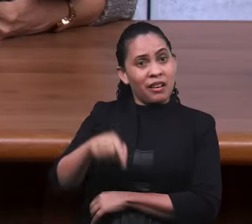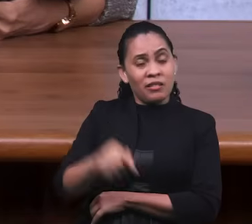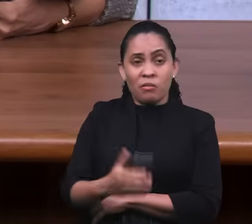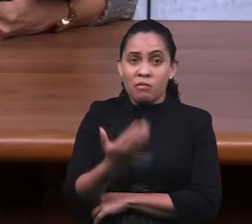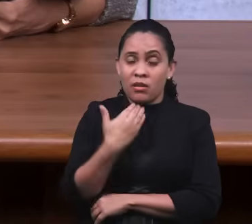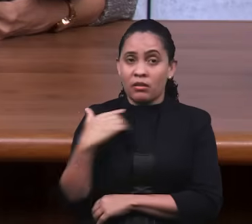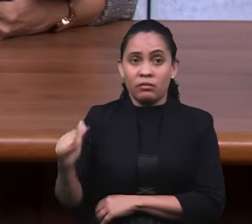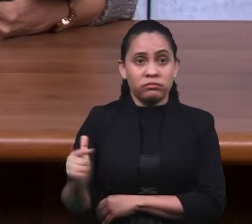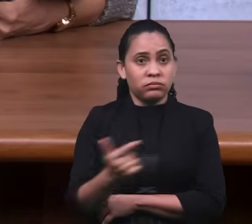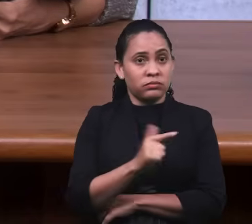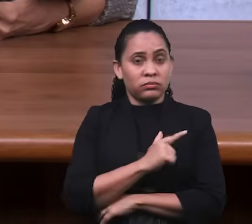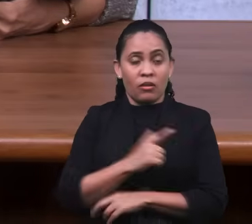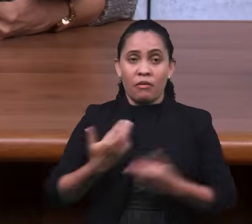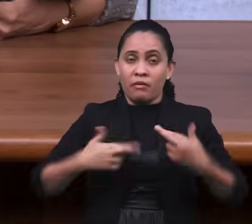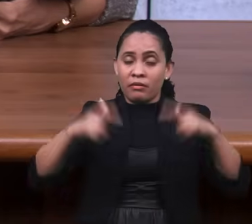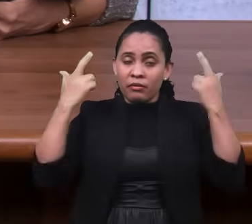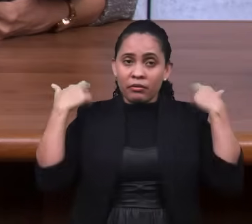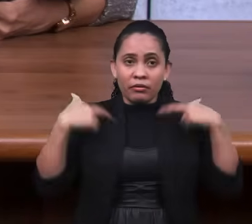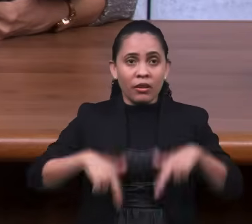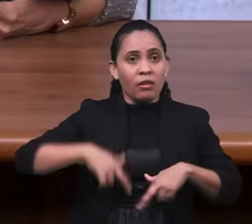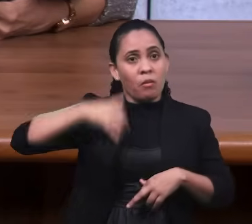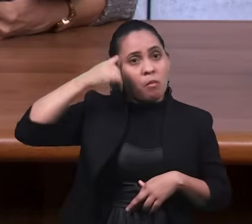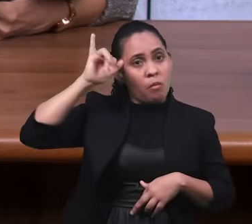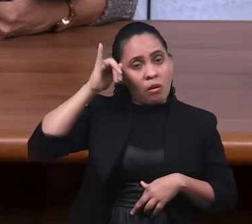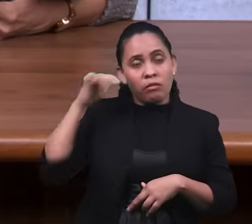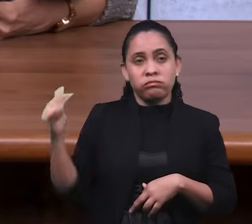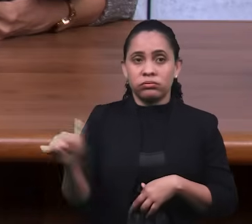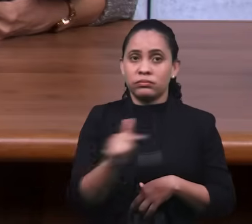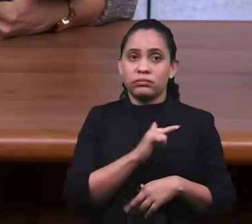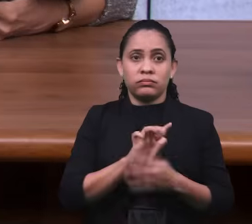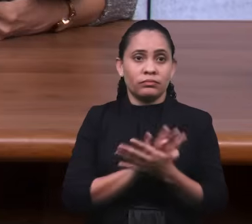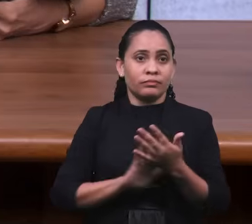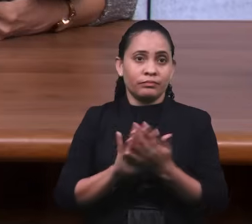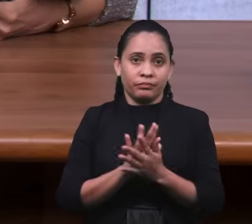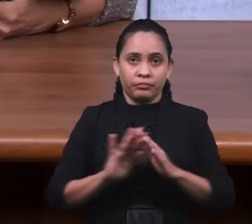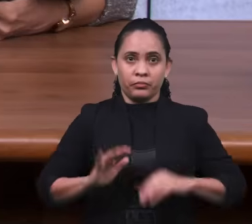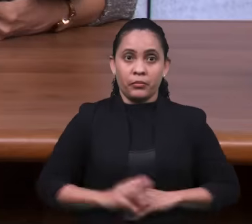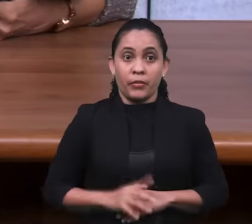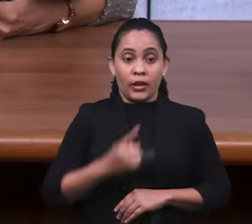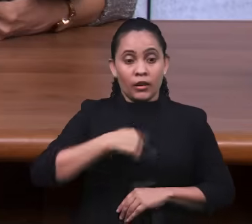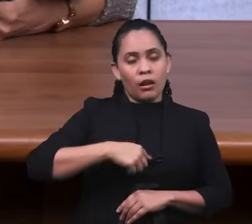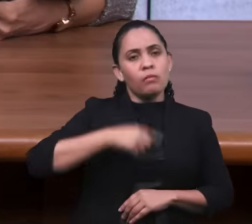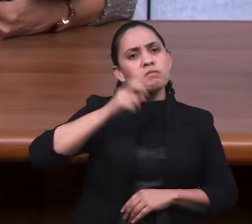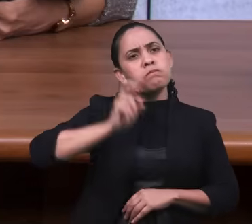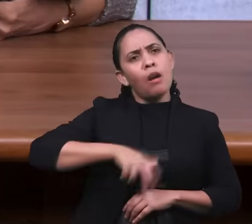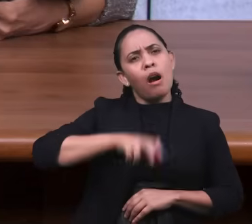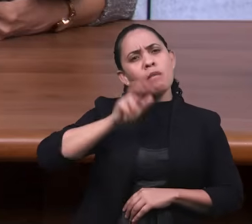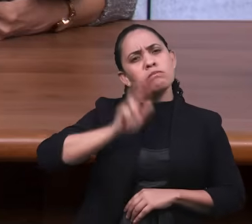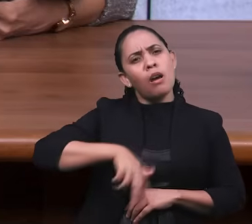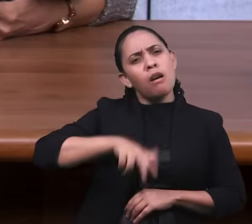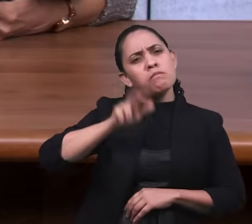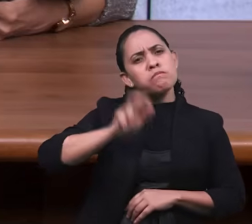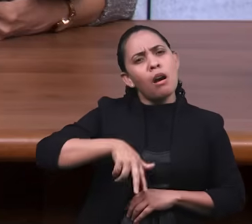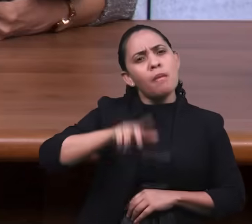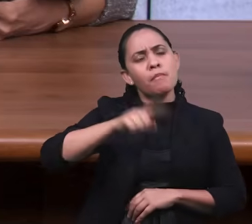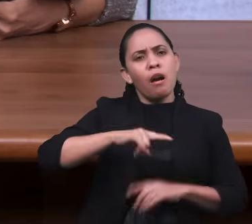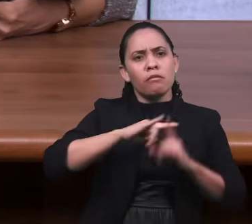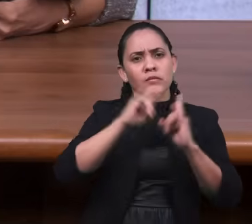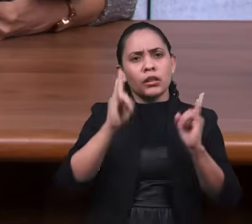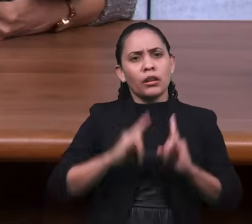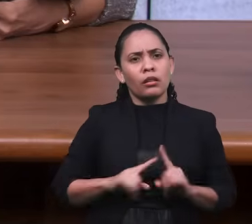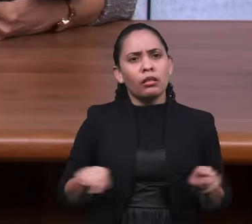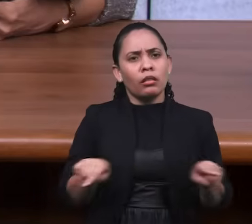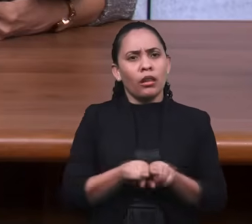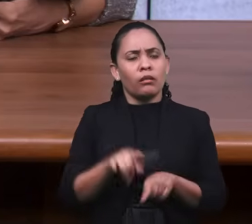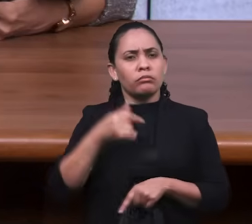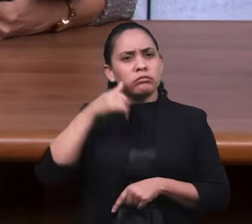Israel, nem ovelhas, nem bois, nem jumentos. Porque subiam com os seus gados e tendas,